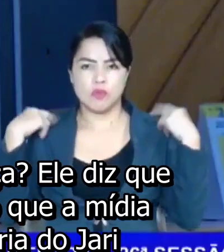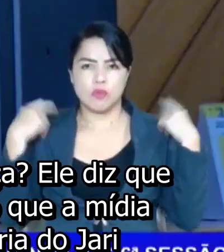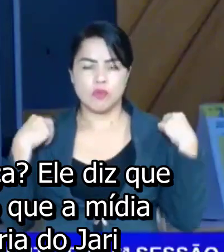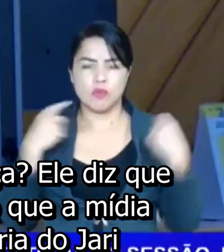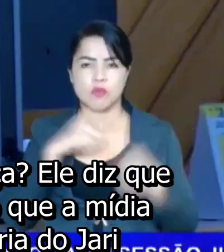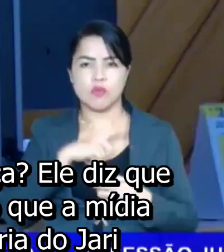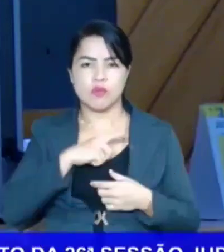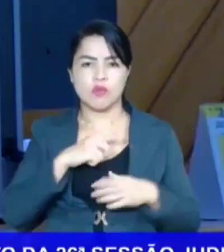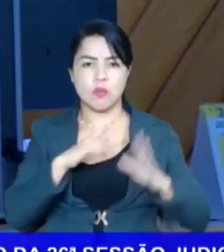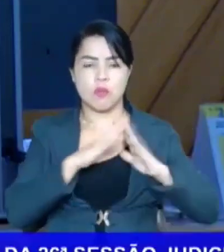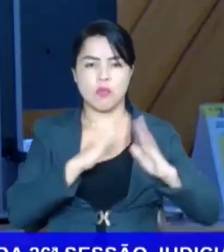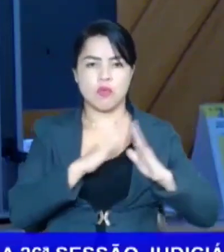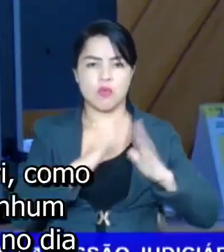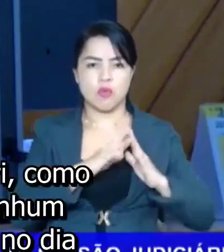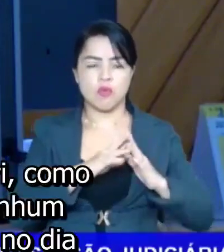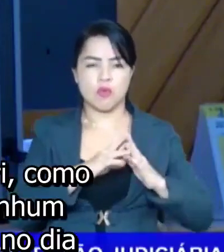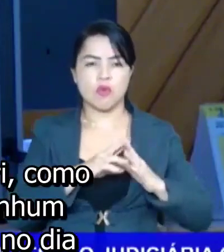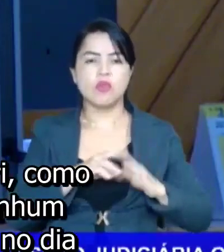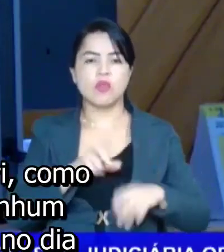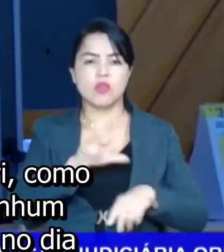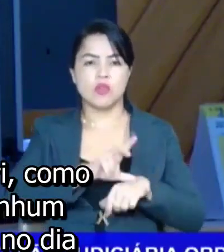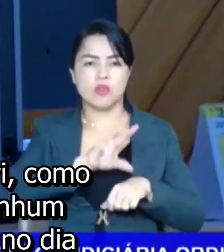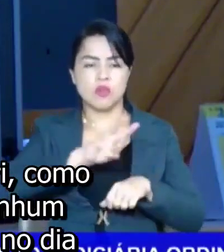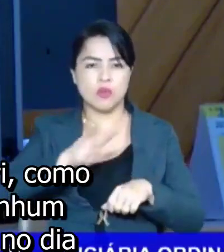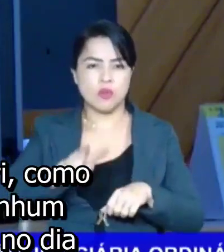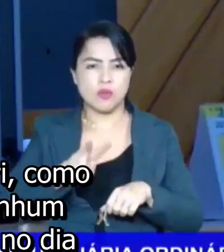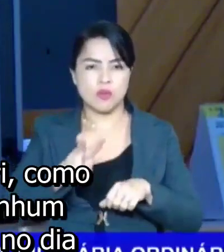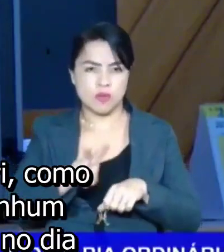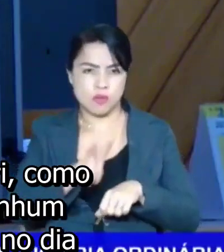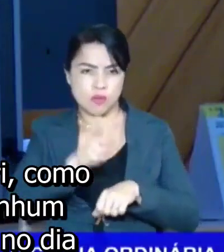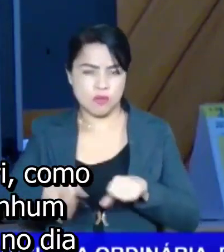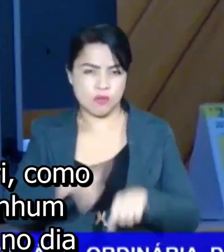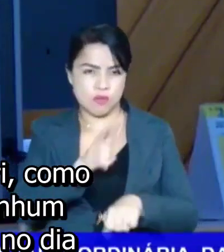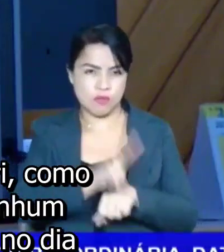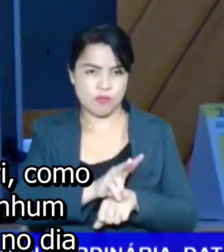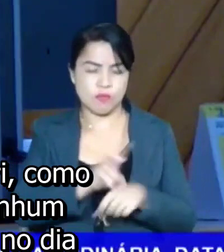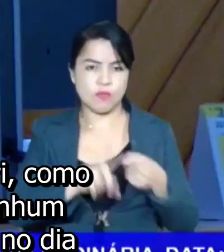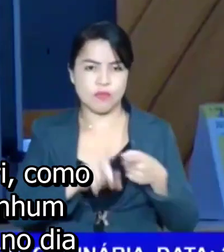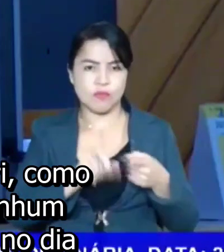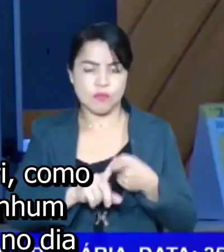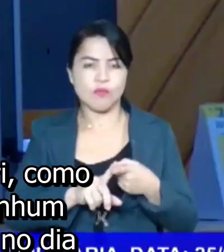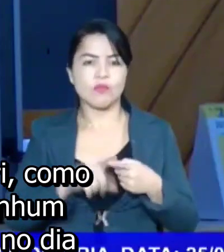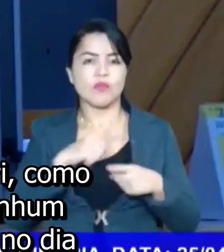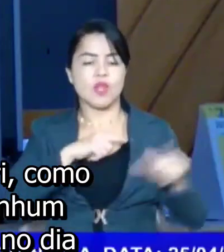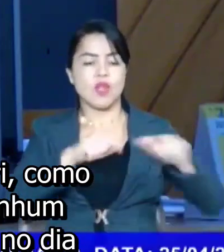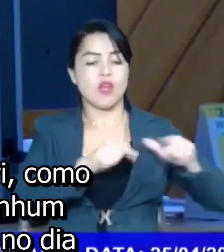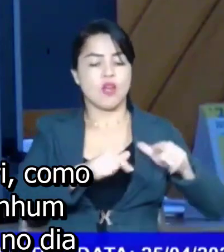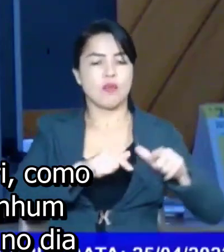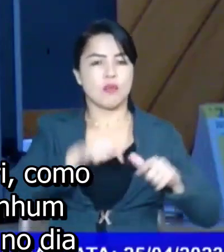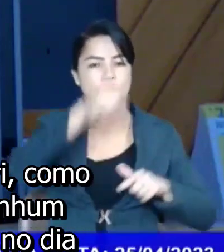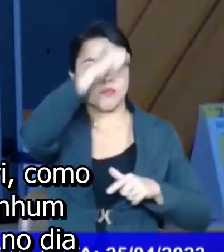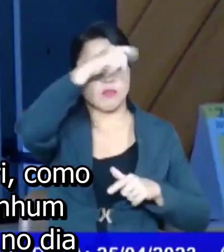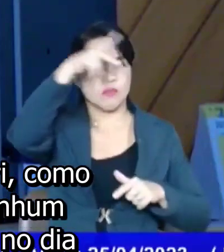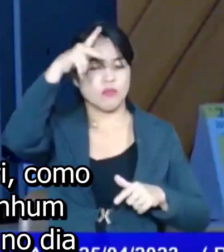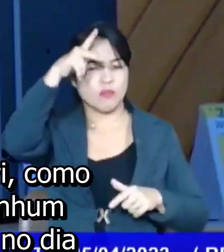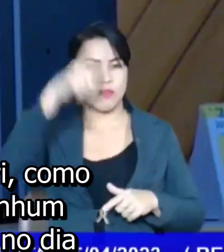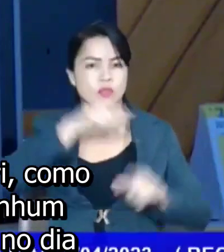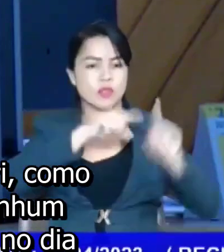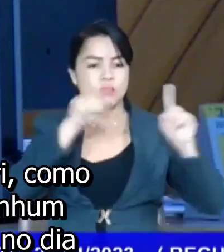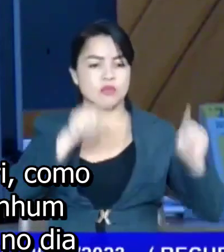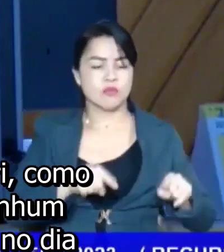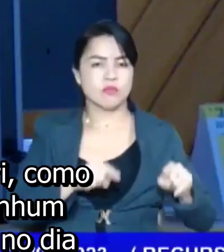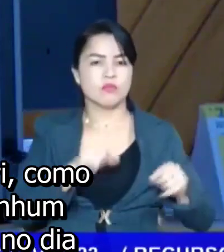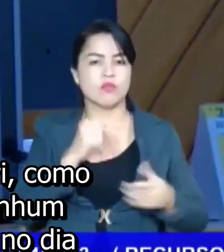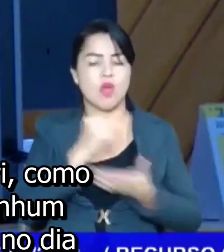reside em Vitória do Jari, que trabalha na Secretaria de Saúde de Vitória do Jari como servidor contratado, que